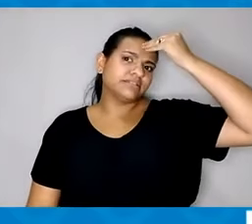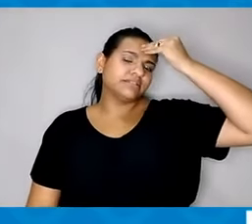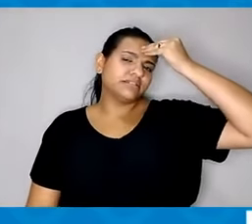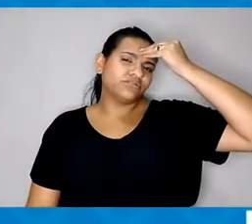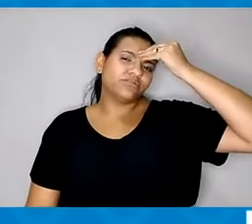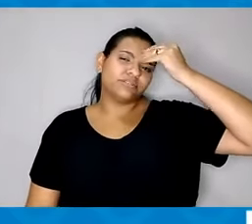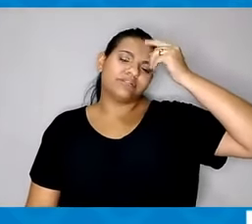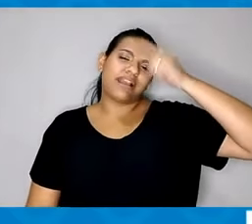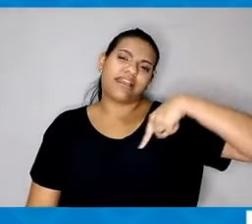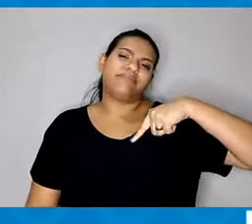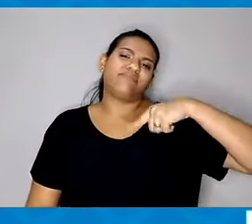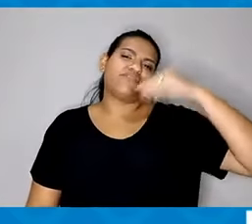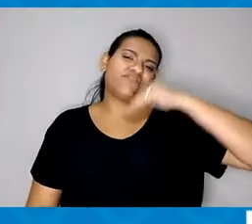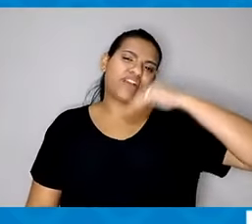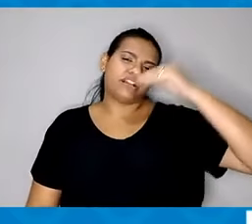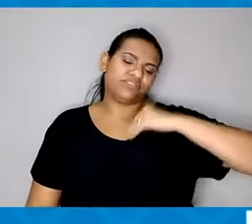estudante